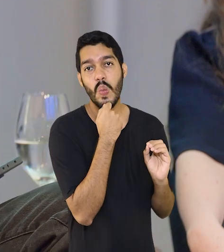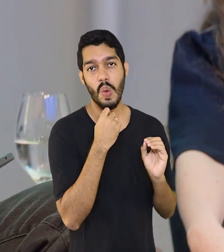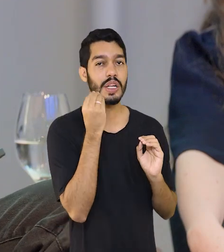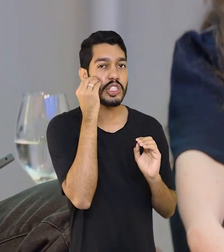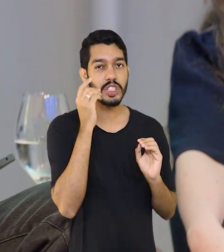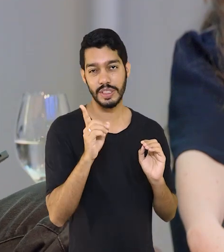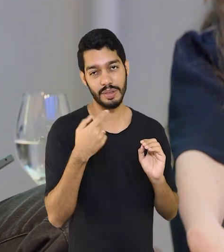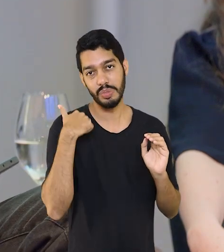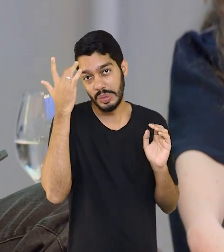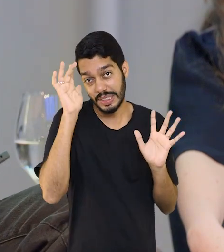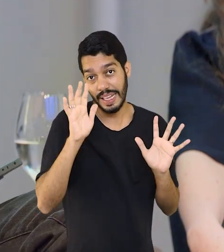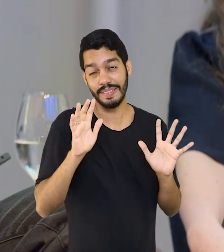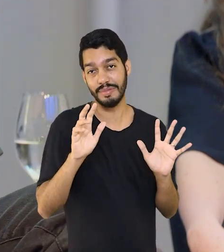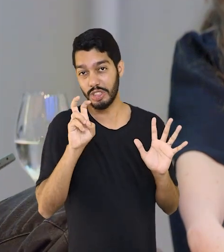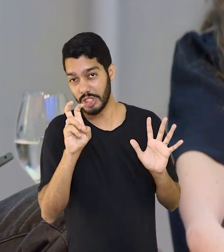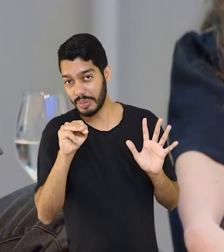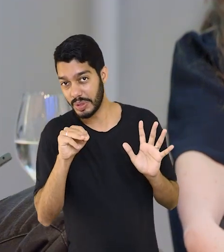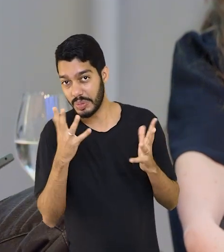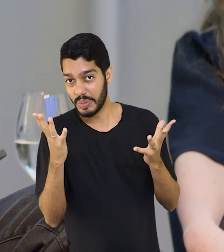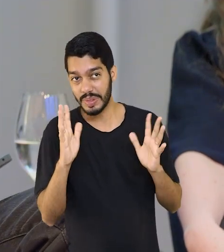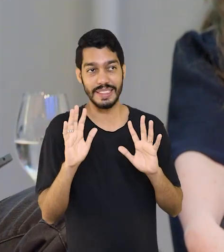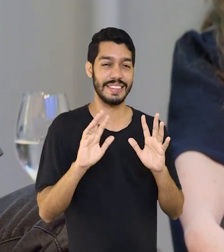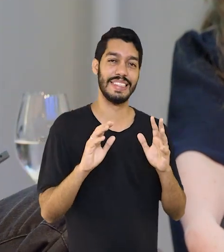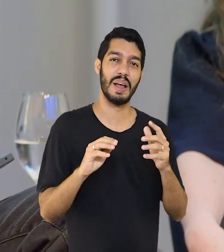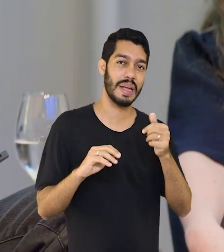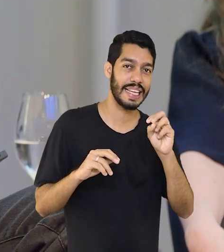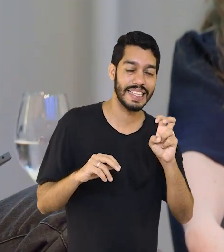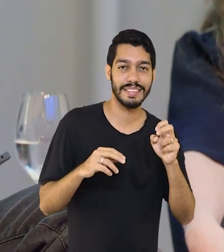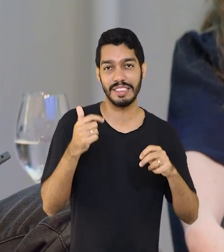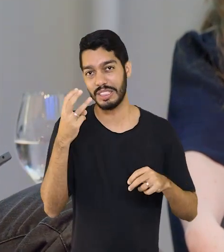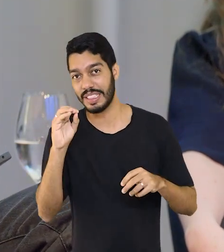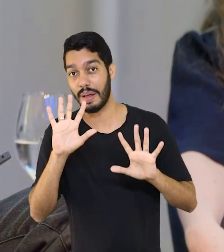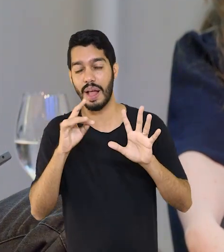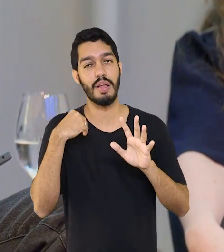não testei antes, então não sei se são 5 minutos de roteiro ou 30, mas eu vou tentar ficar em 10.